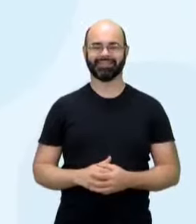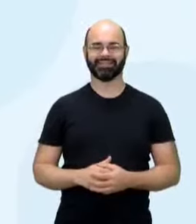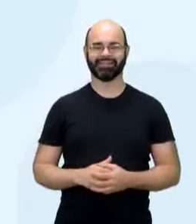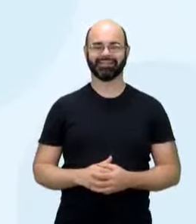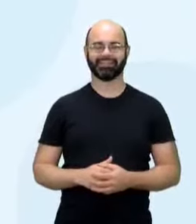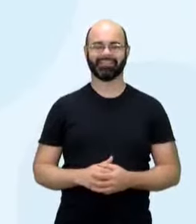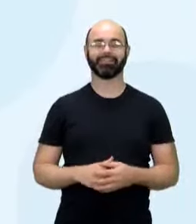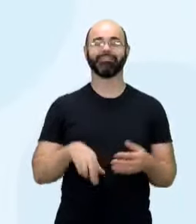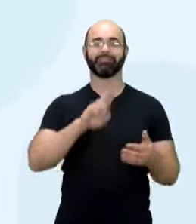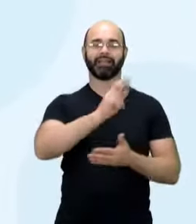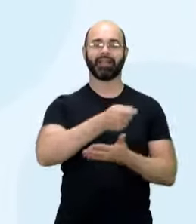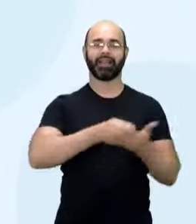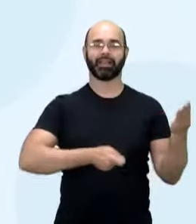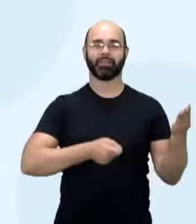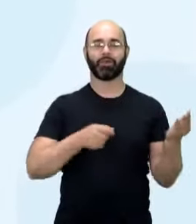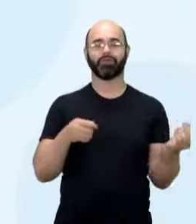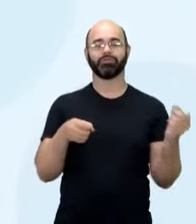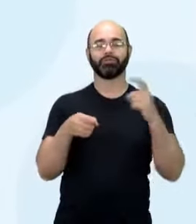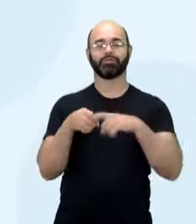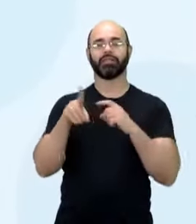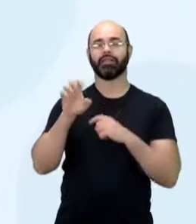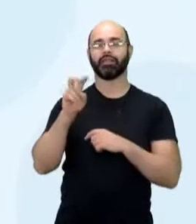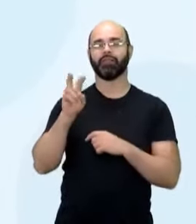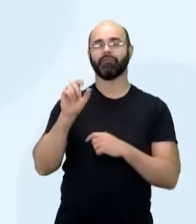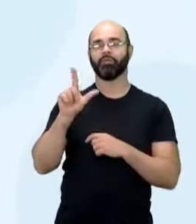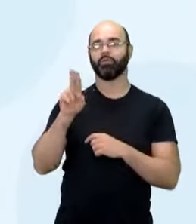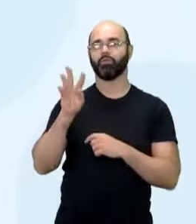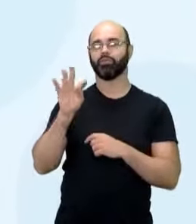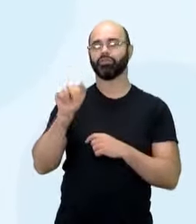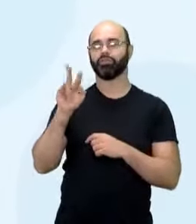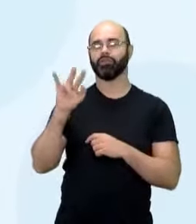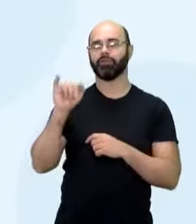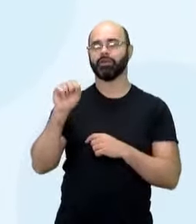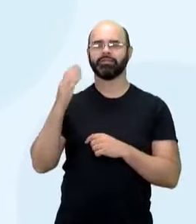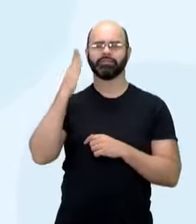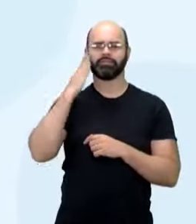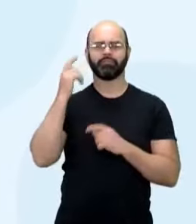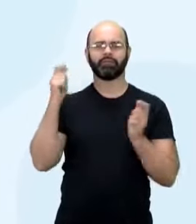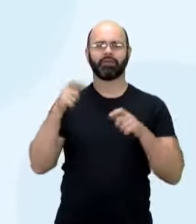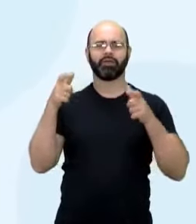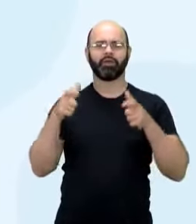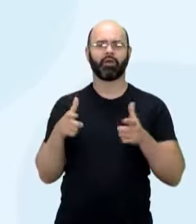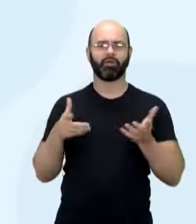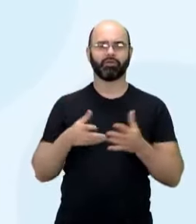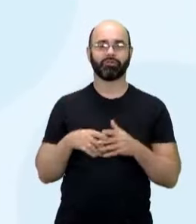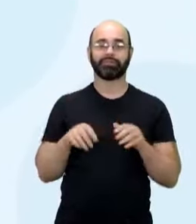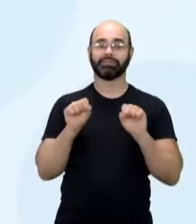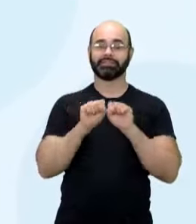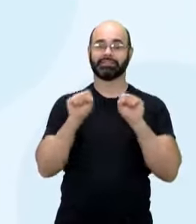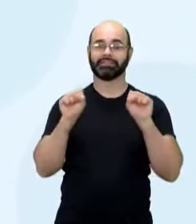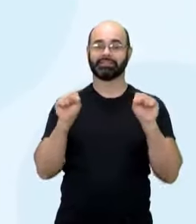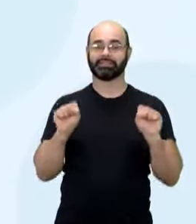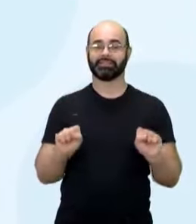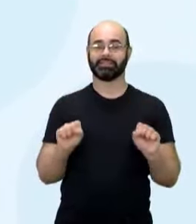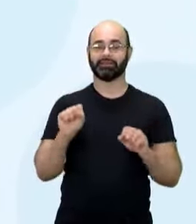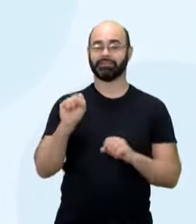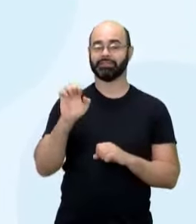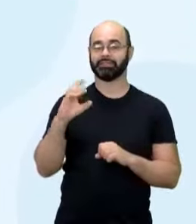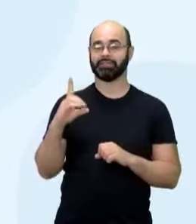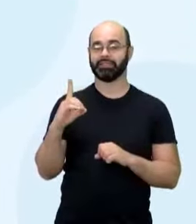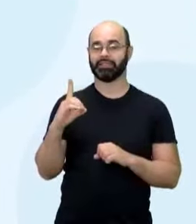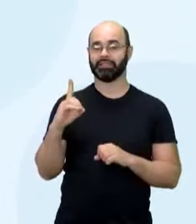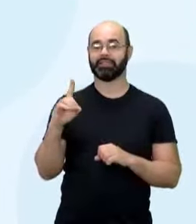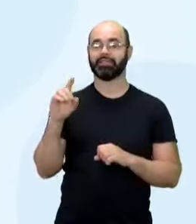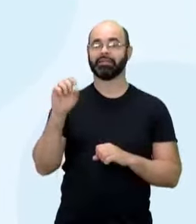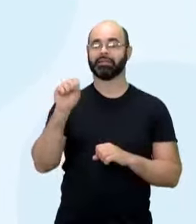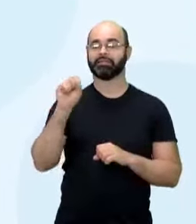de devolutivas, né? Na Secretaria da Sede, né? No sistema da sede, que é a Secretaria